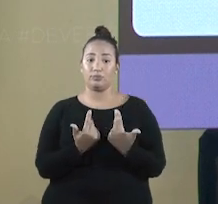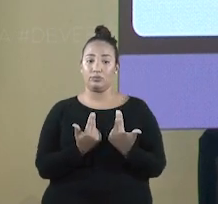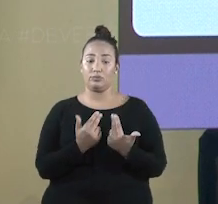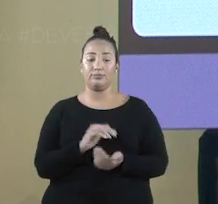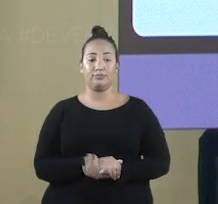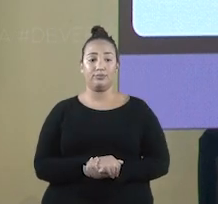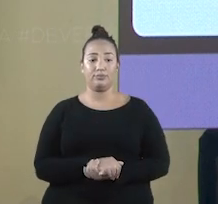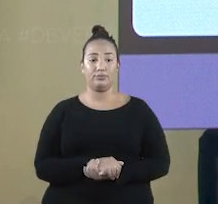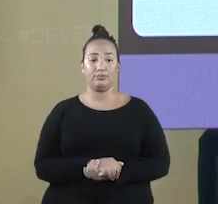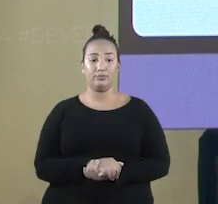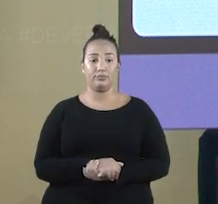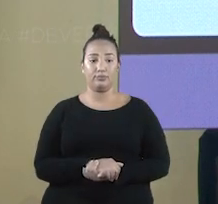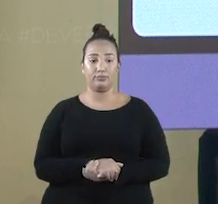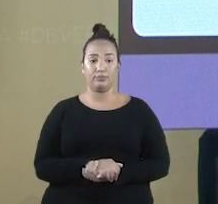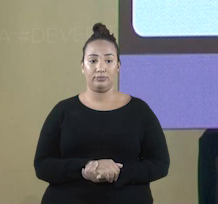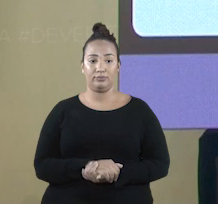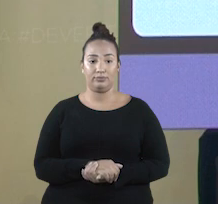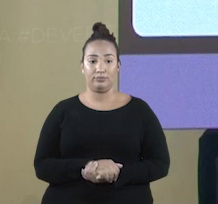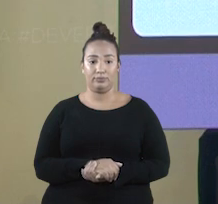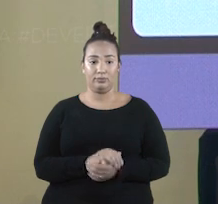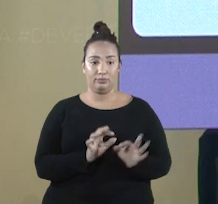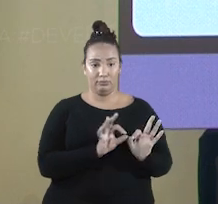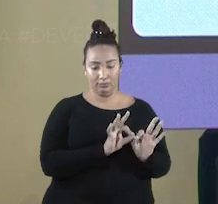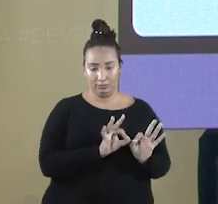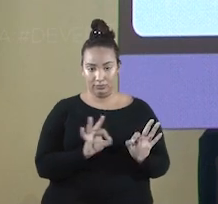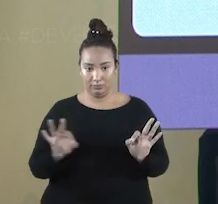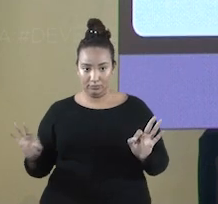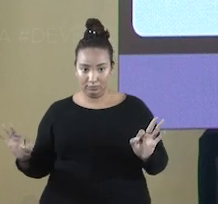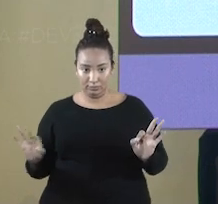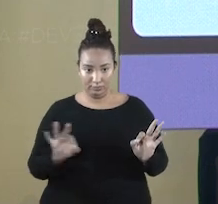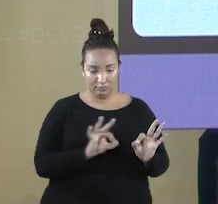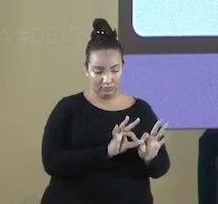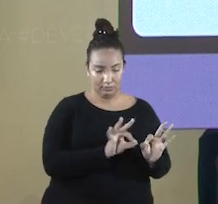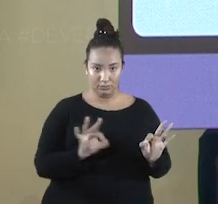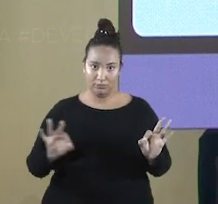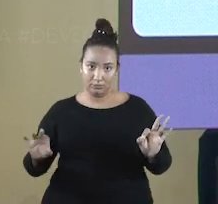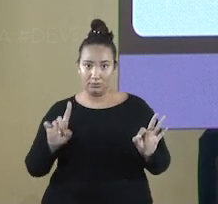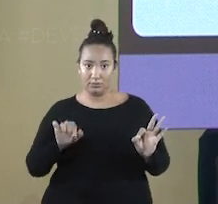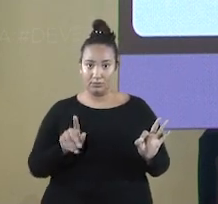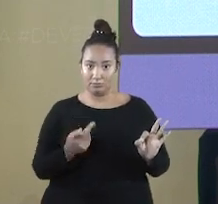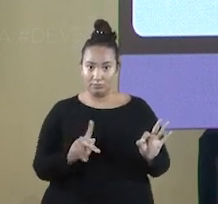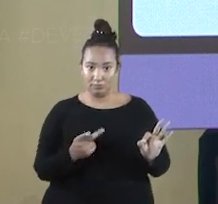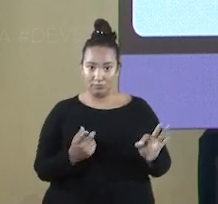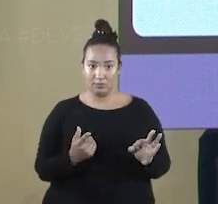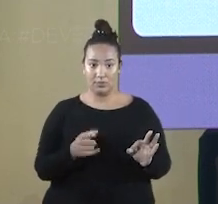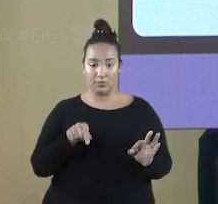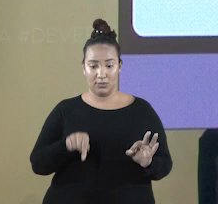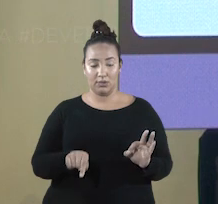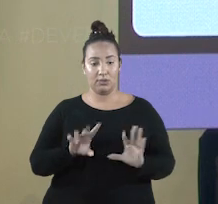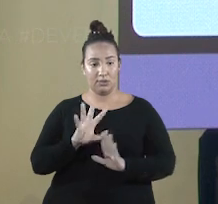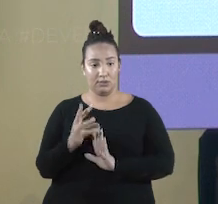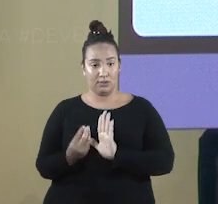cateto é igual a medida da hipotenusa é tudo isso, certo? Que é igual a